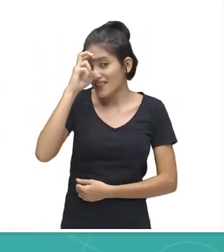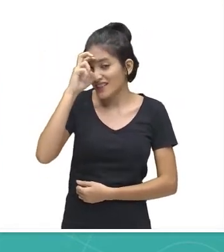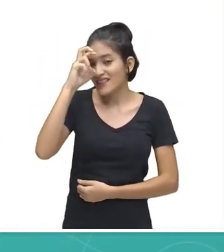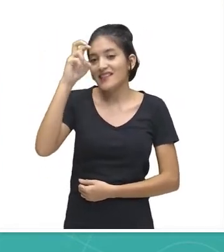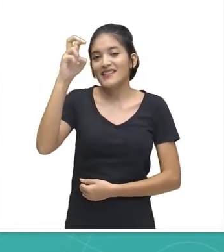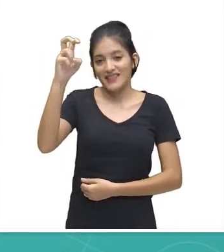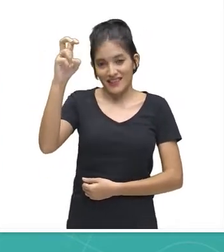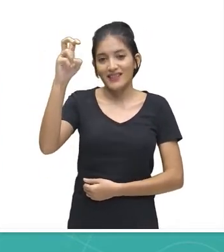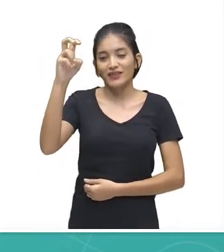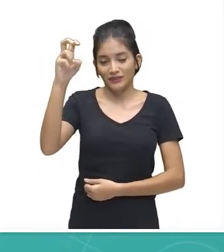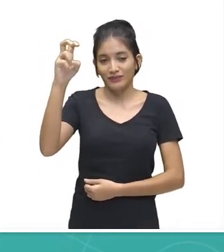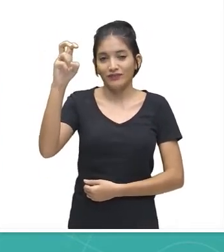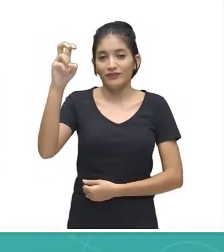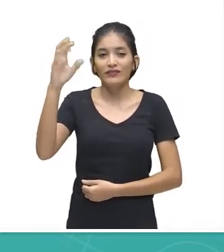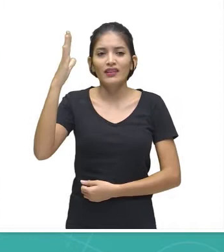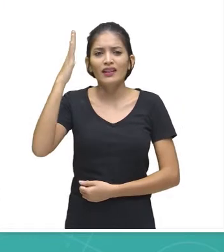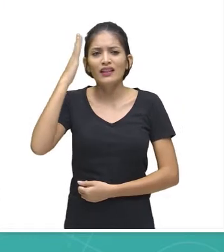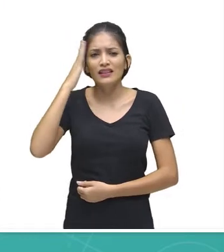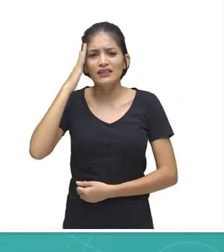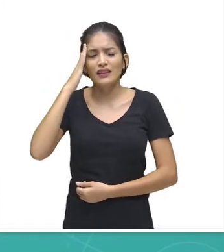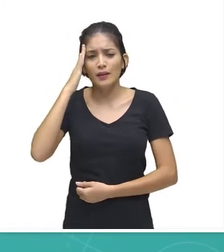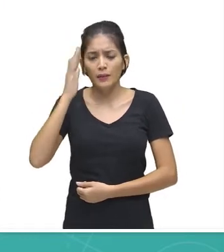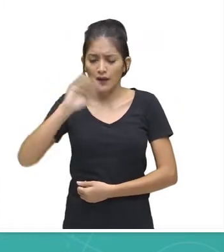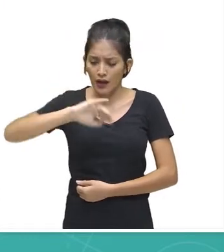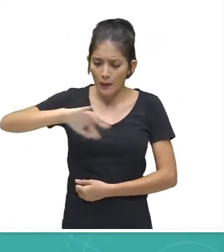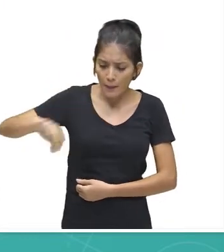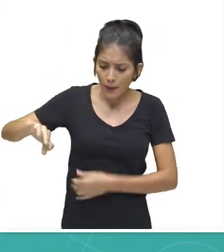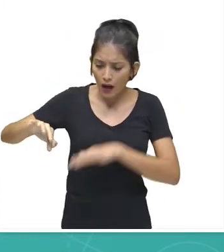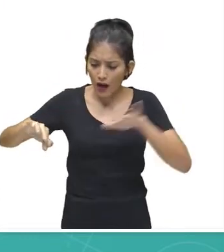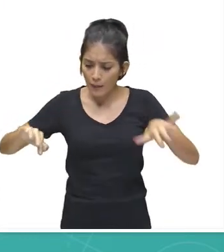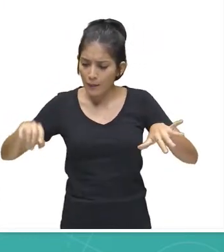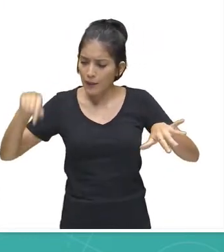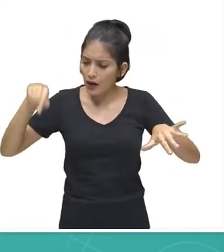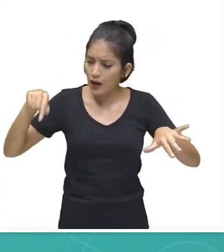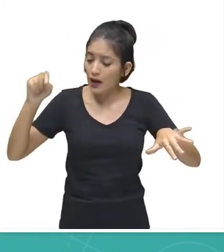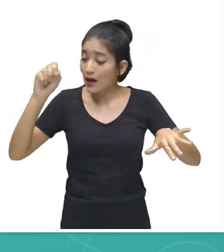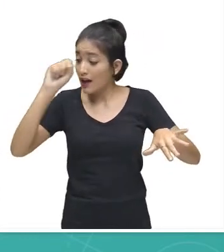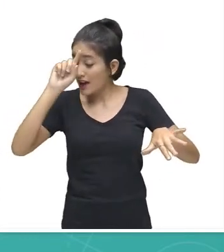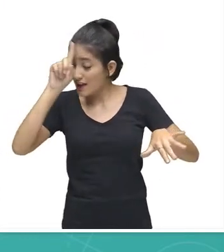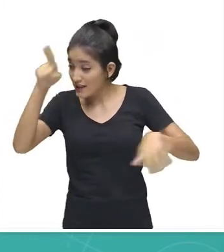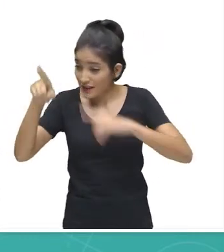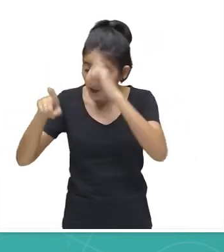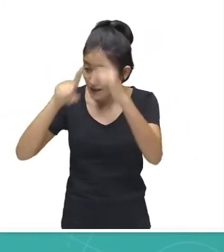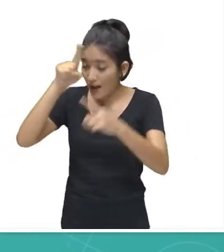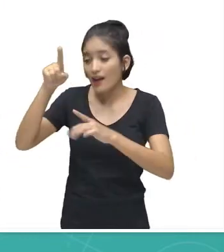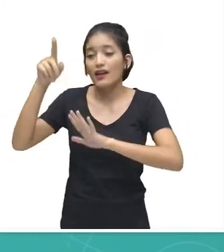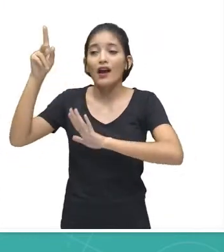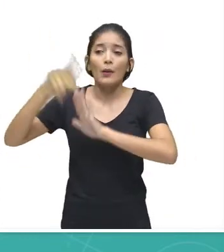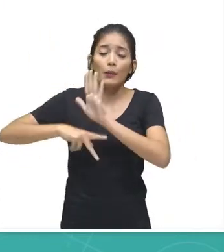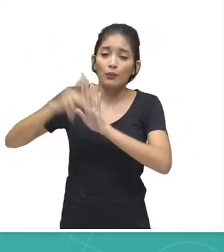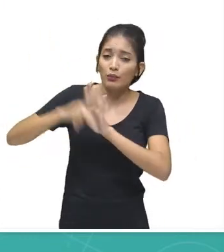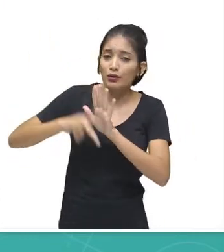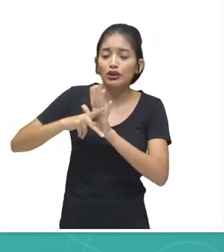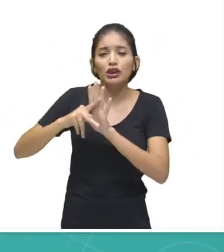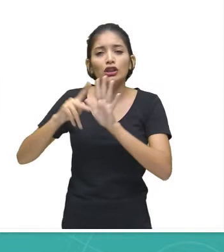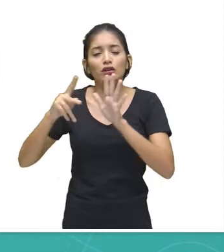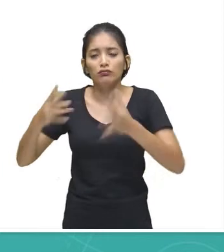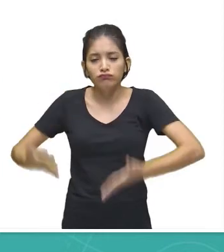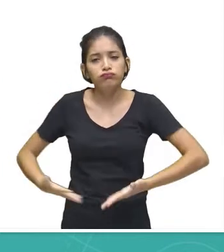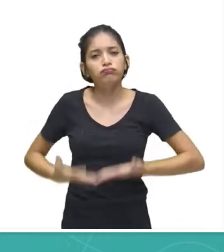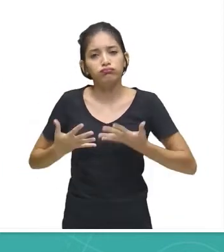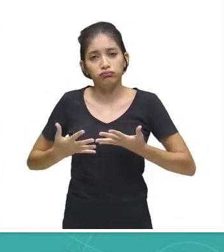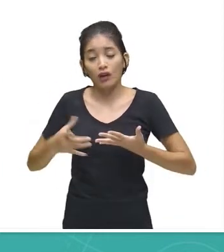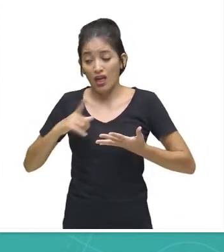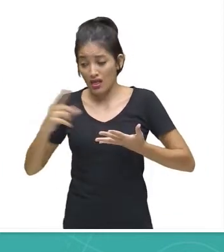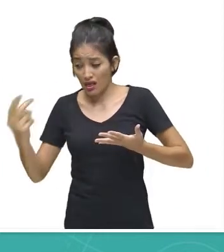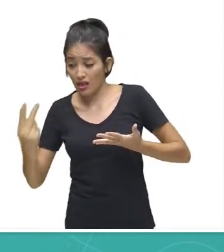sabedoria para saber discernir se uma coisa, uma ideia, um projeto, uma atitude